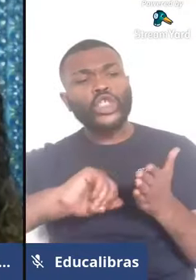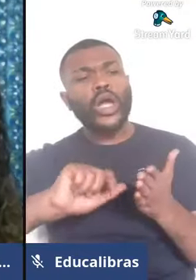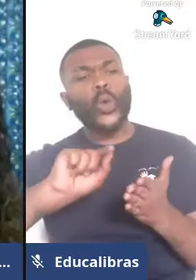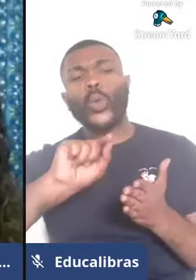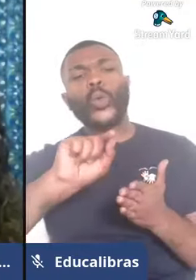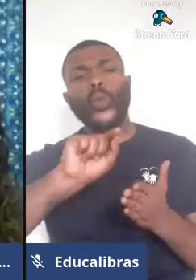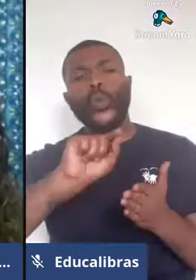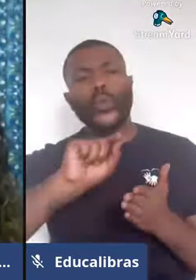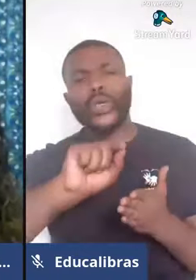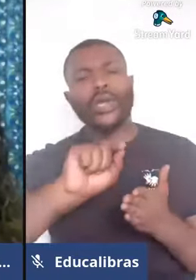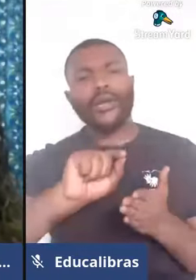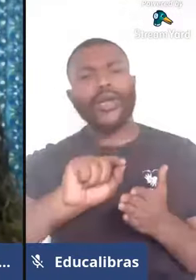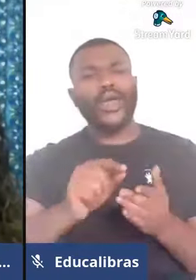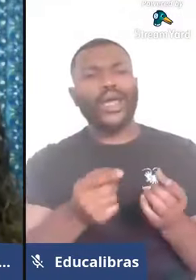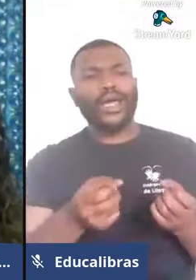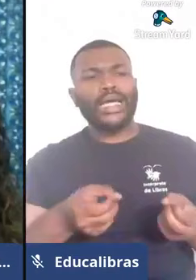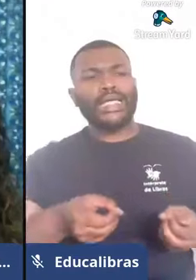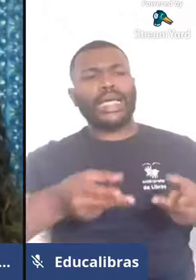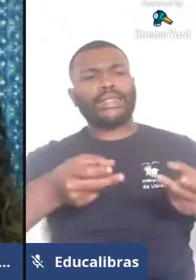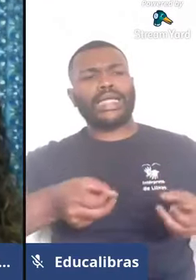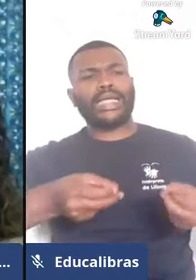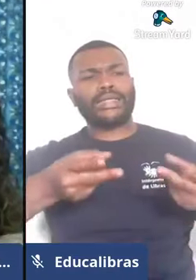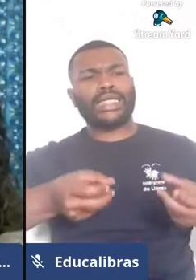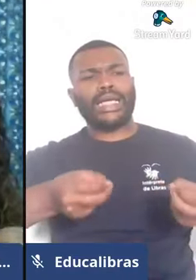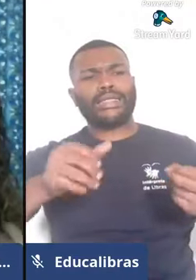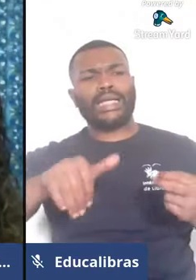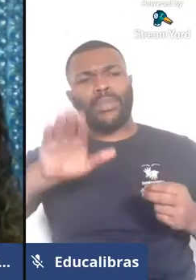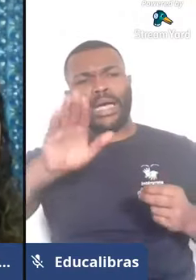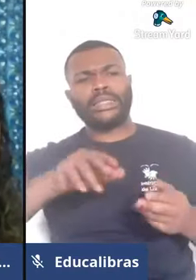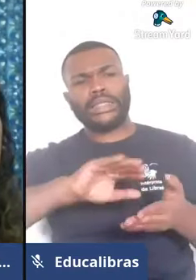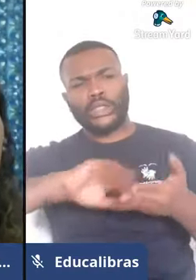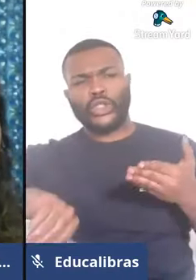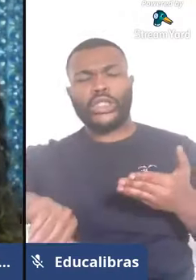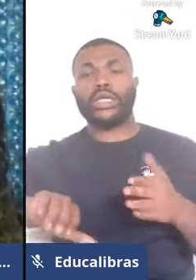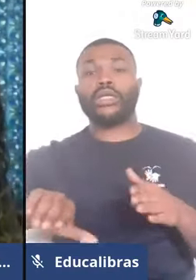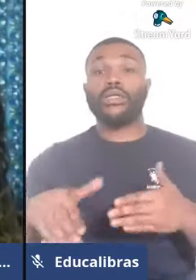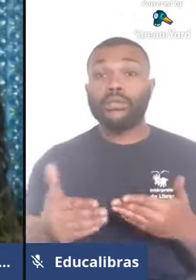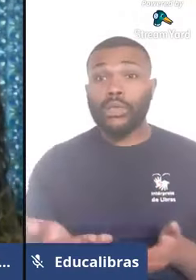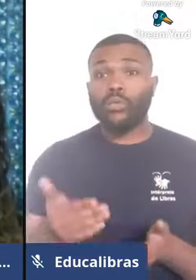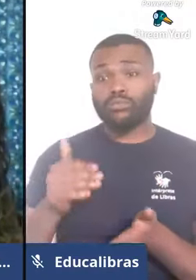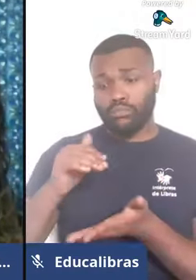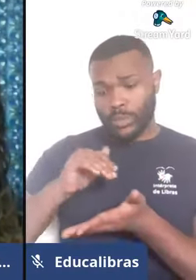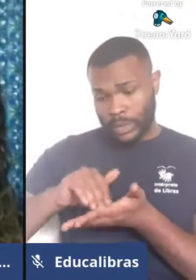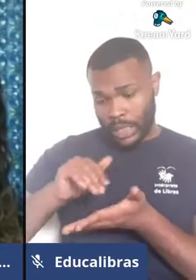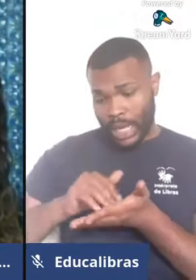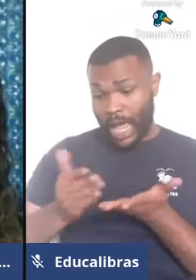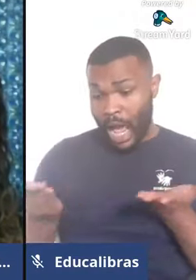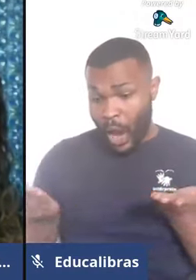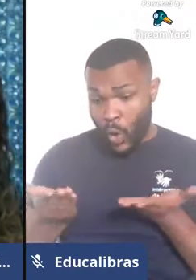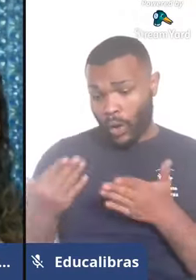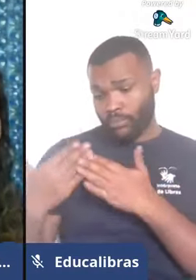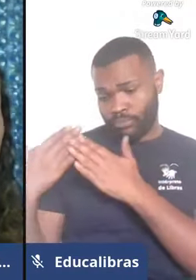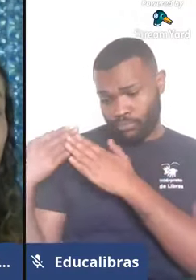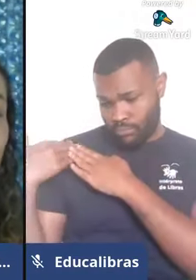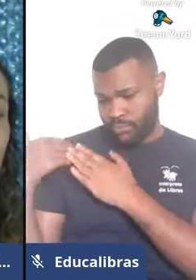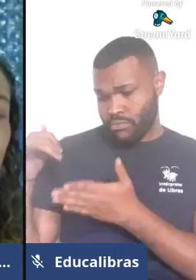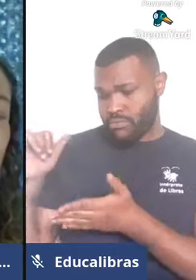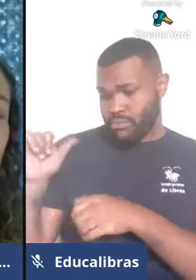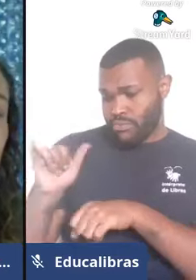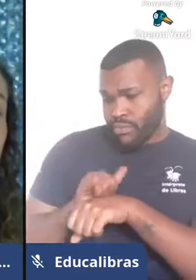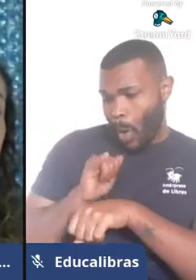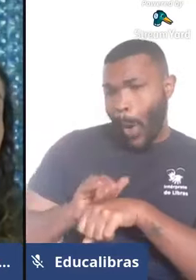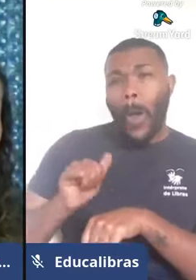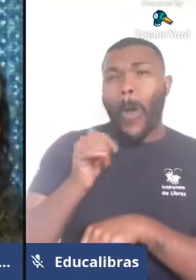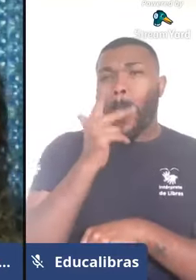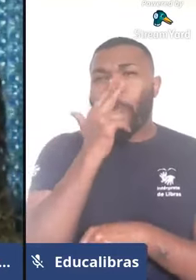causando um excesso de custo, né? Então, eu acho que esse papel de articulador, esse papel, a gente brinca, fala, esse papel pedagógico